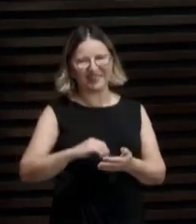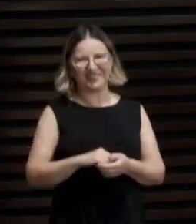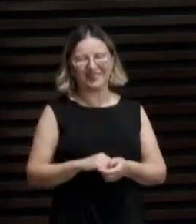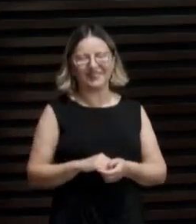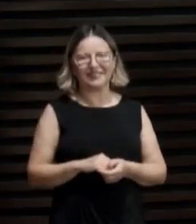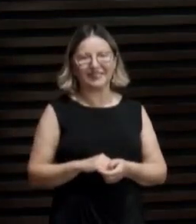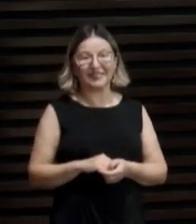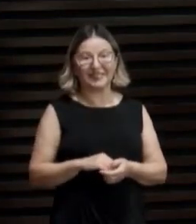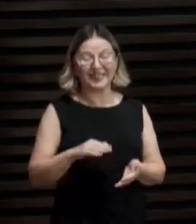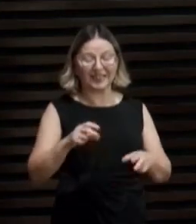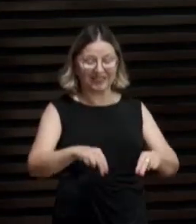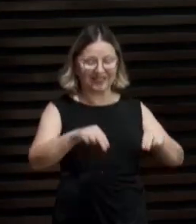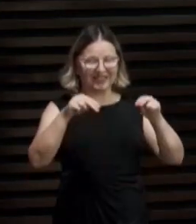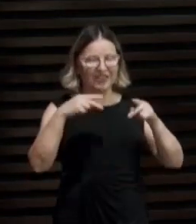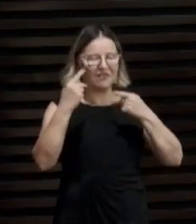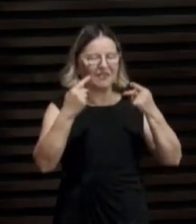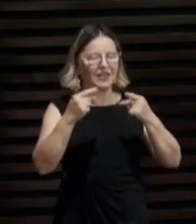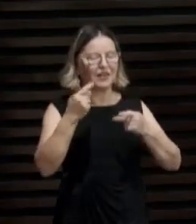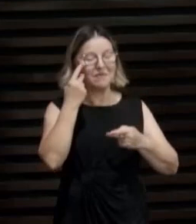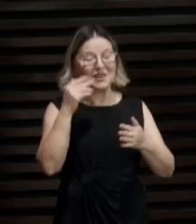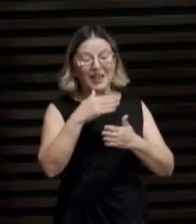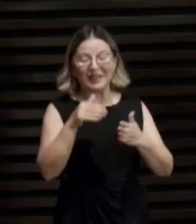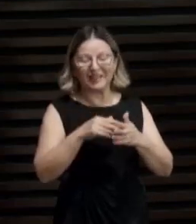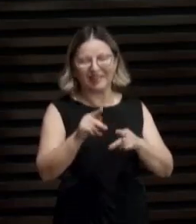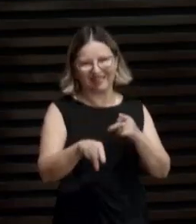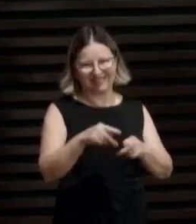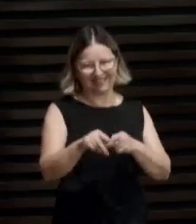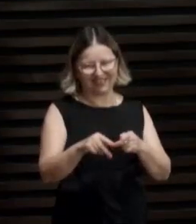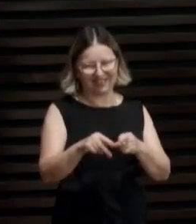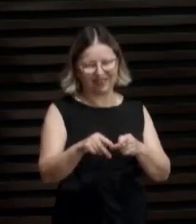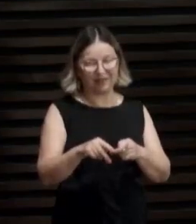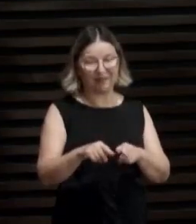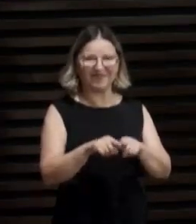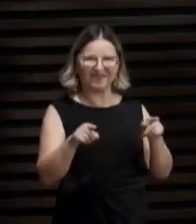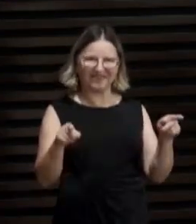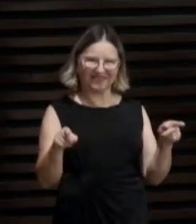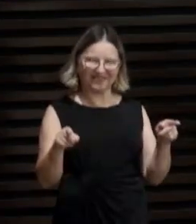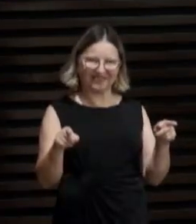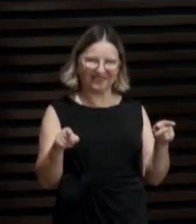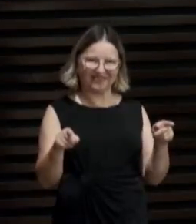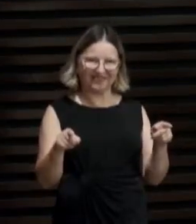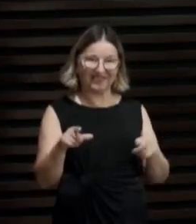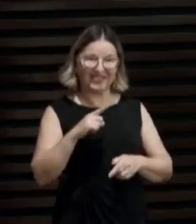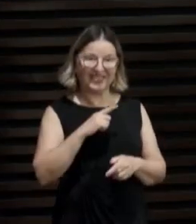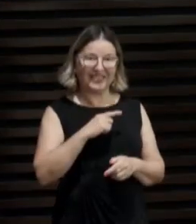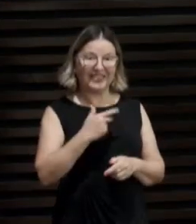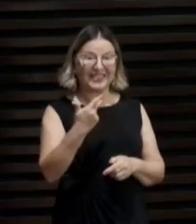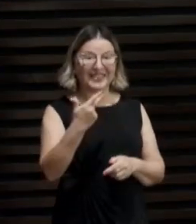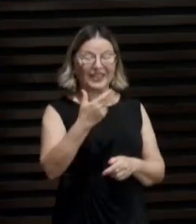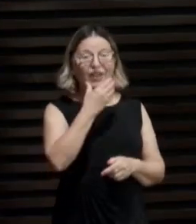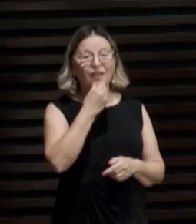Então Nabucodonosor fala isso para todos aqueles povos. Porém, haviam 3